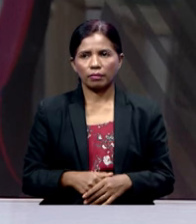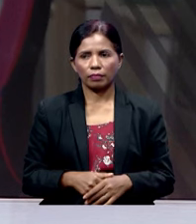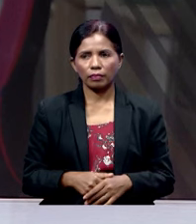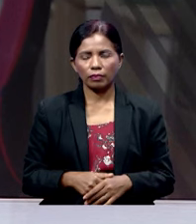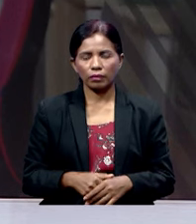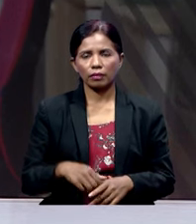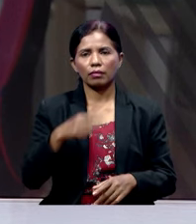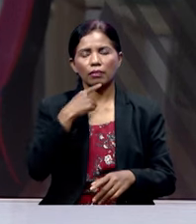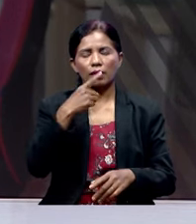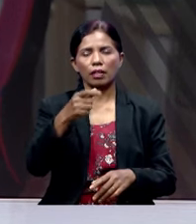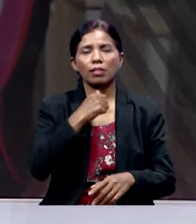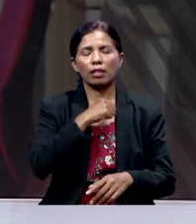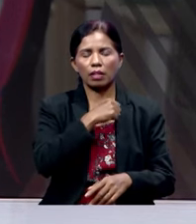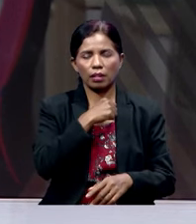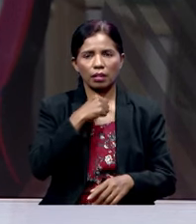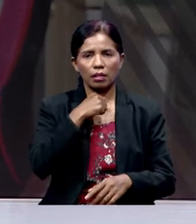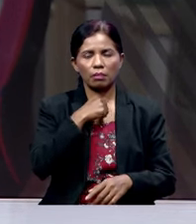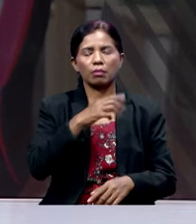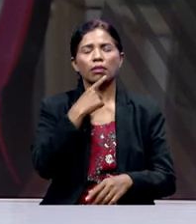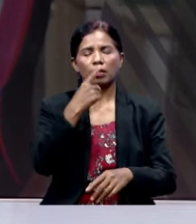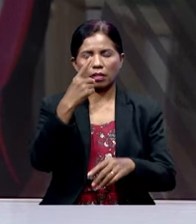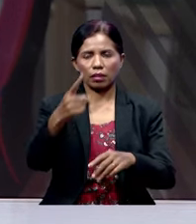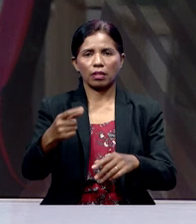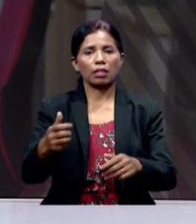n apost SUSP